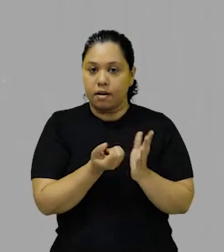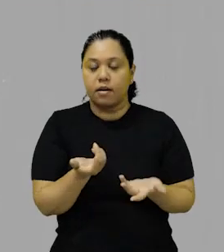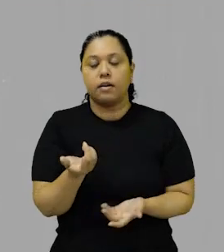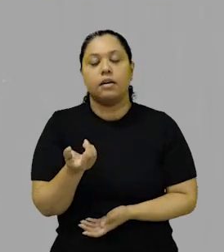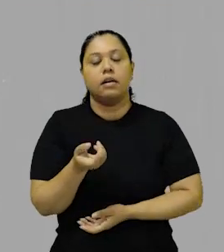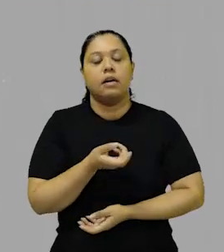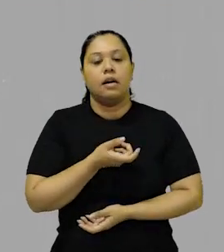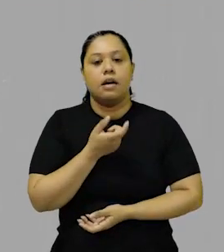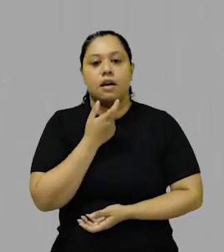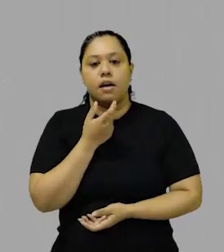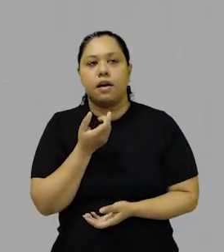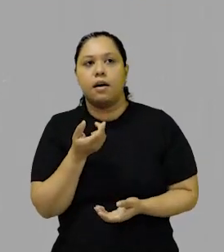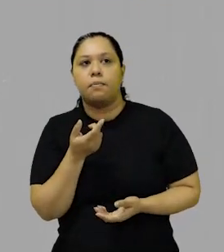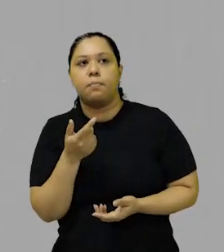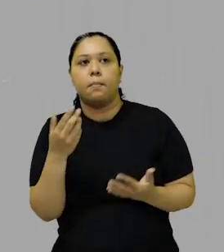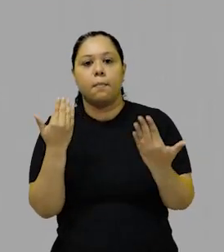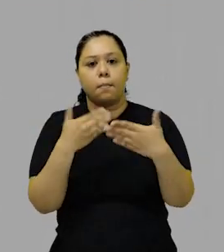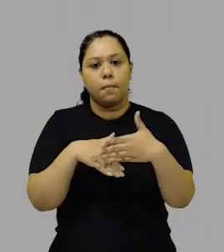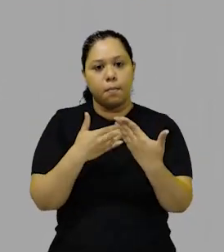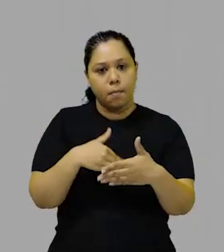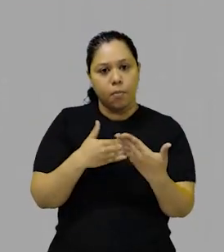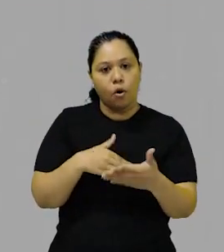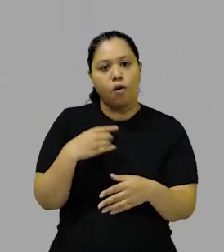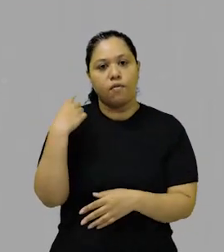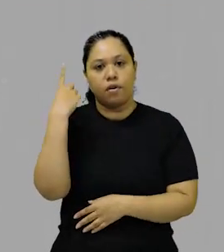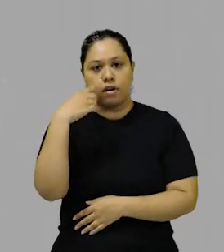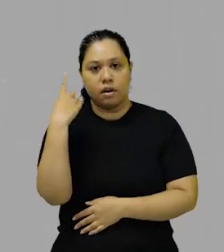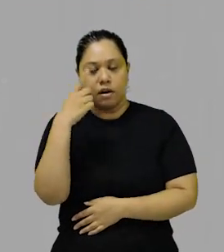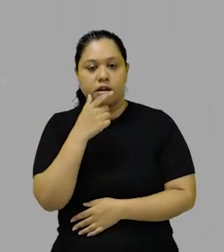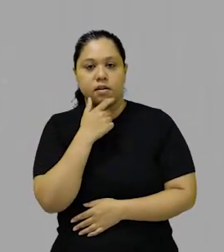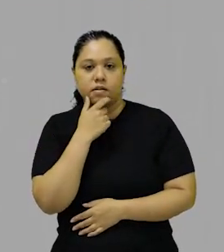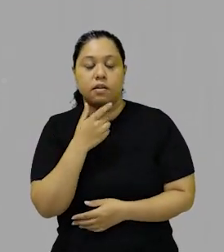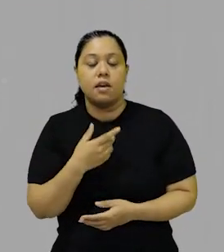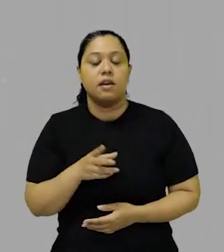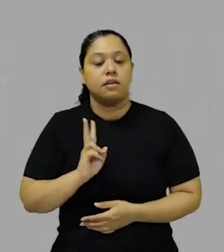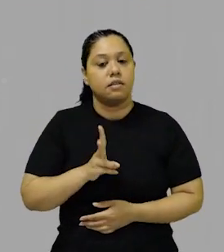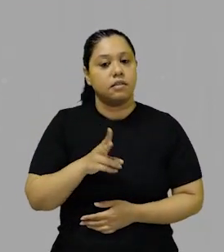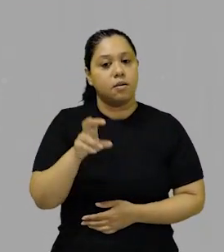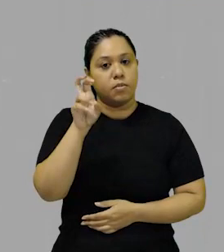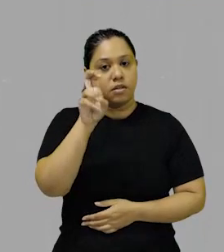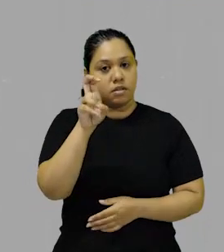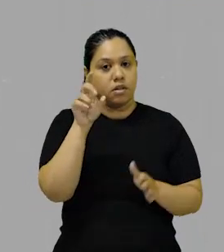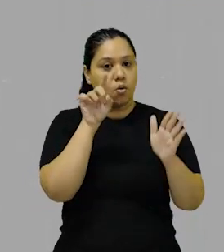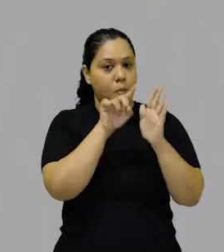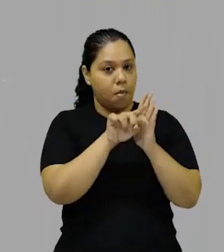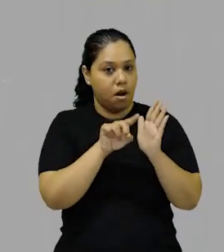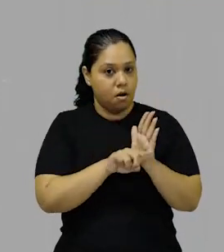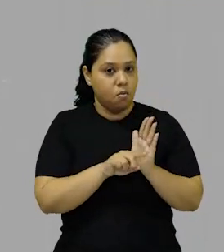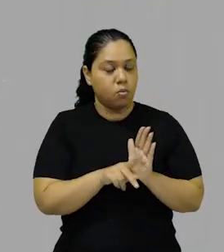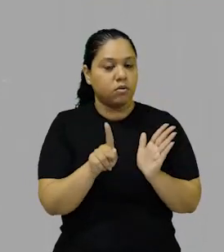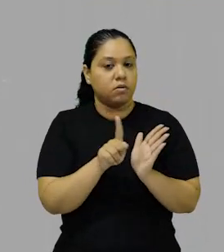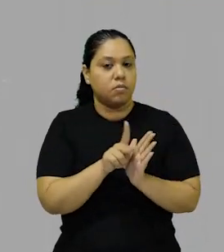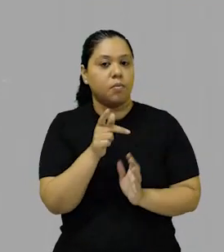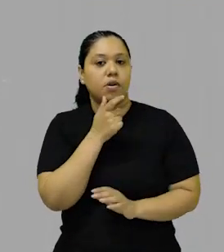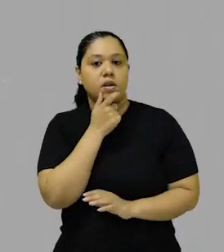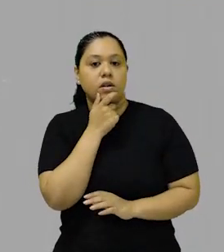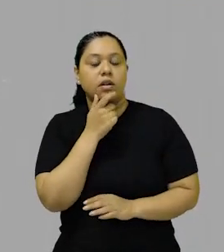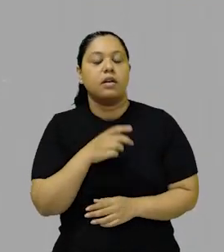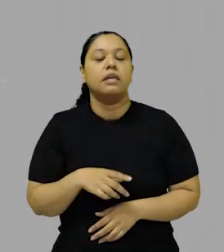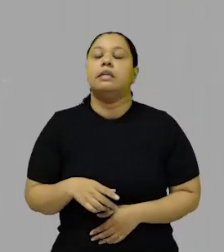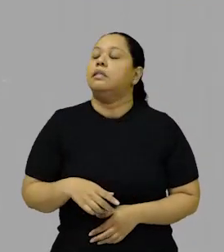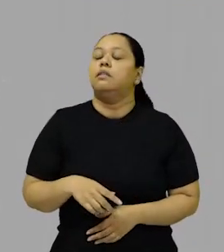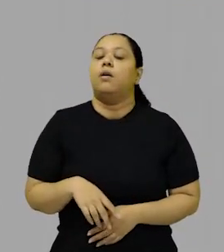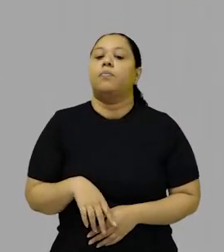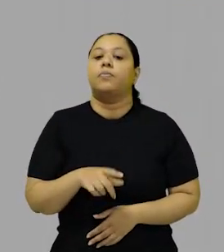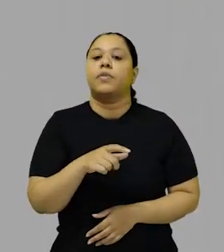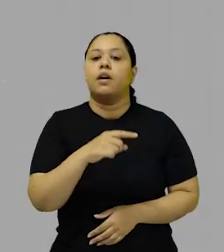Enem. Tá? São sempre 5 questões, vocês já sabem disso, 5 questões de inglês, e para cada questão você tem um texto base.